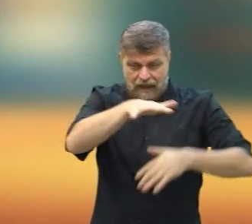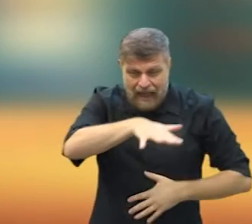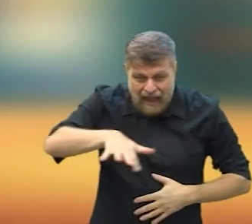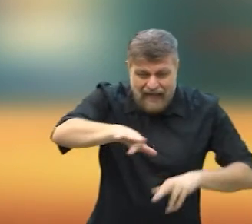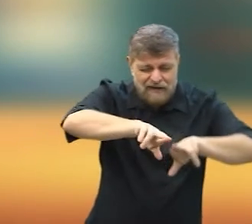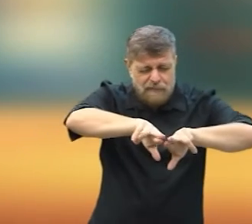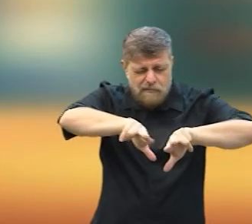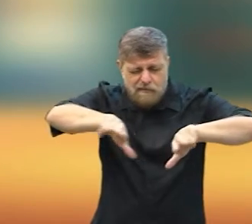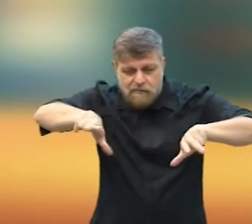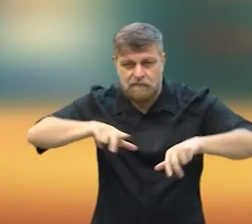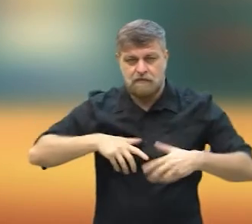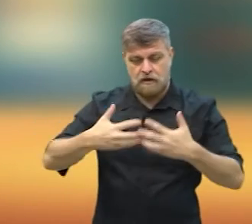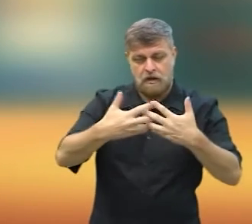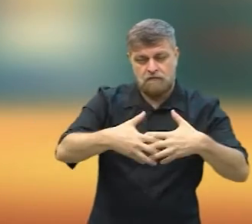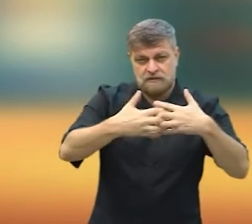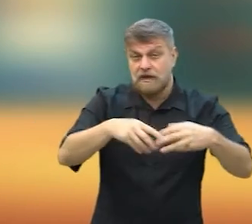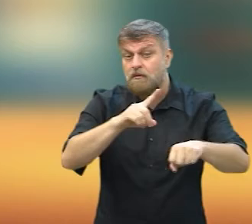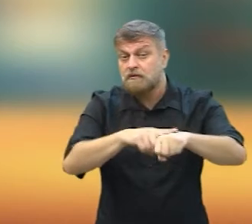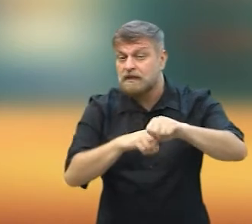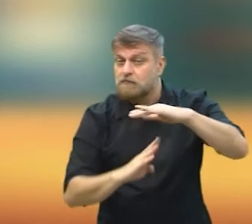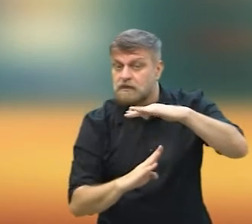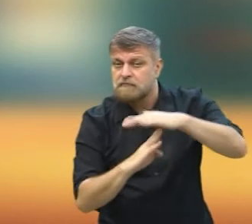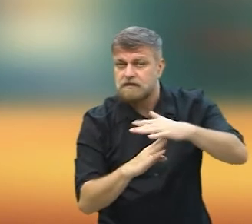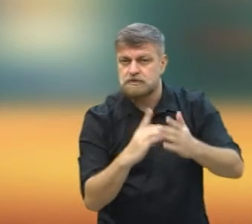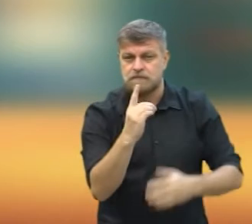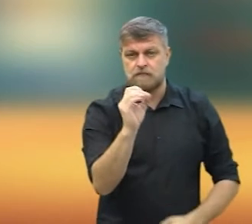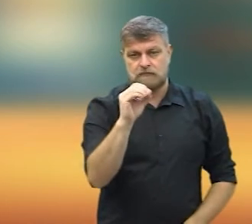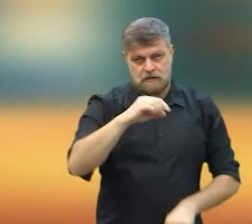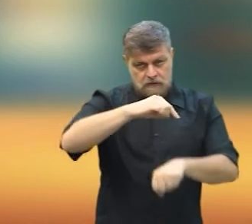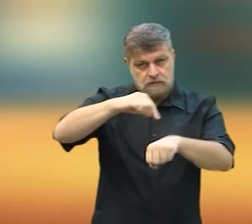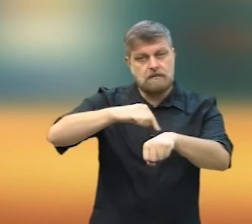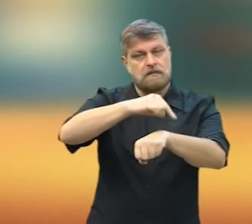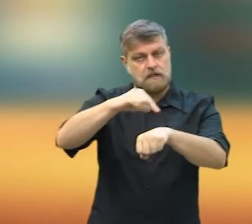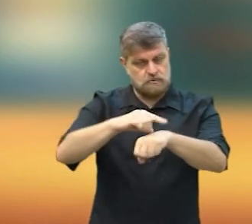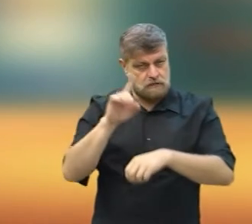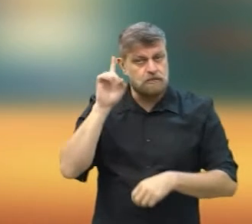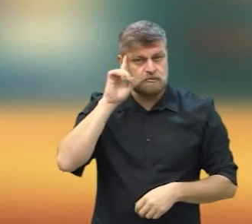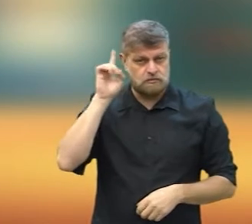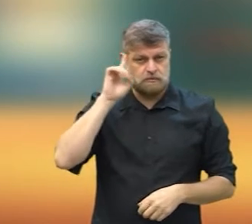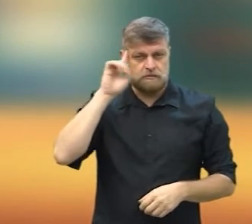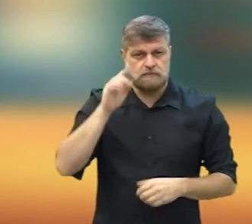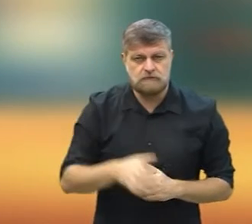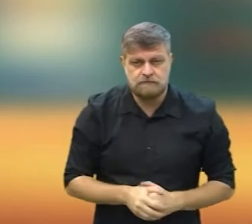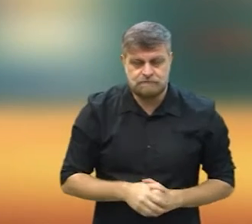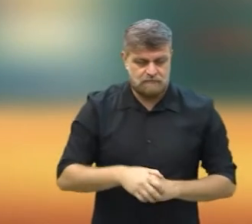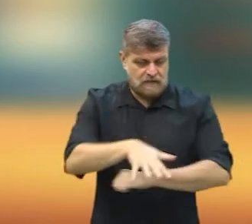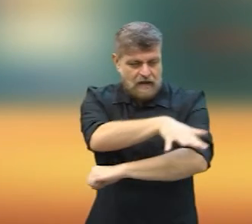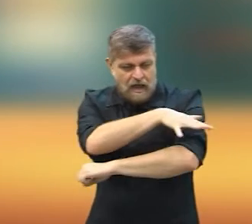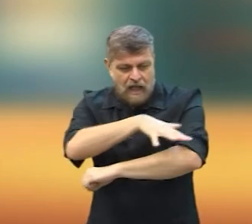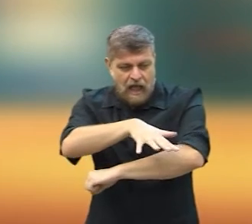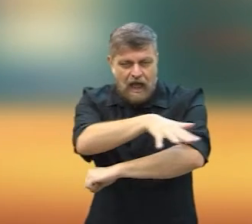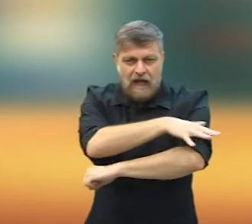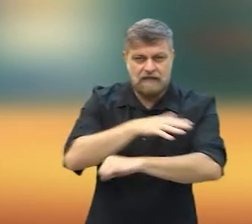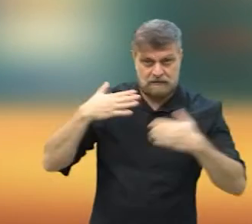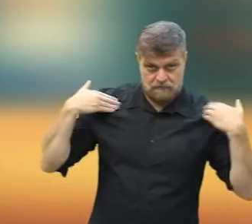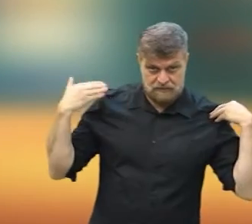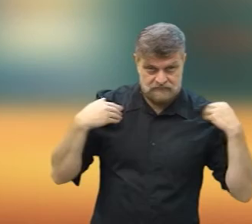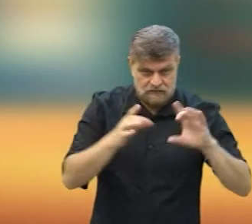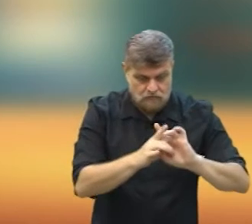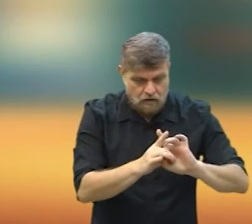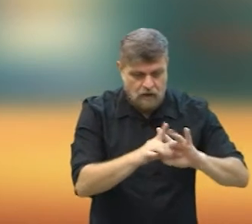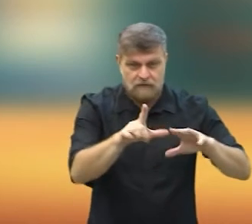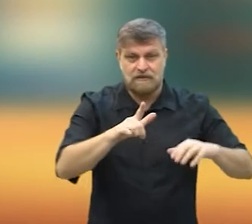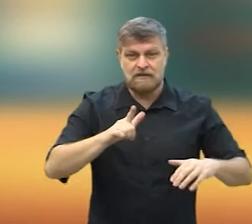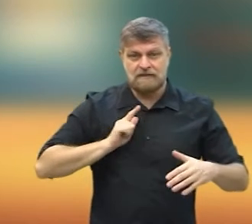setores. Funcionamento máximo de estabelecimentos limitado a 10 horas por dia. Parques estaduais